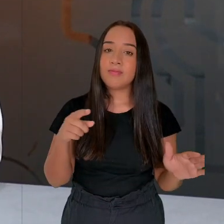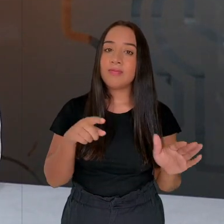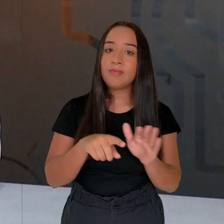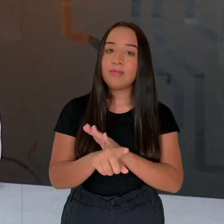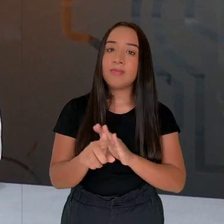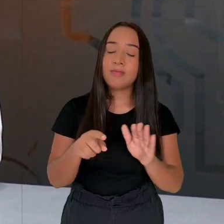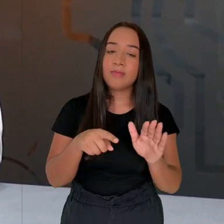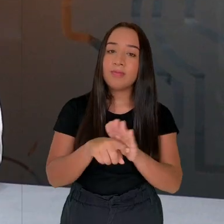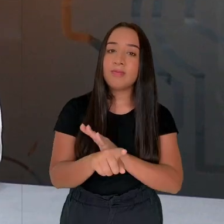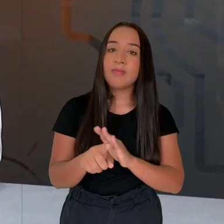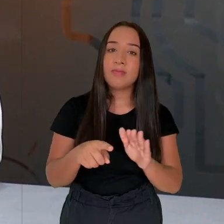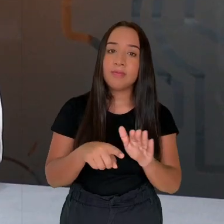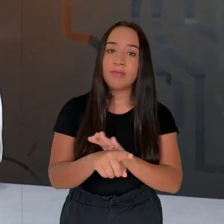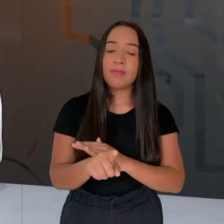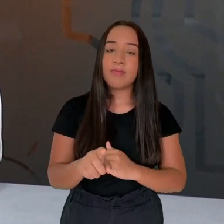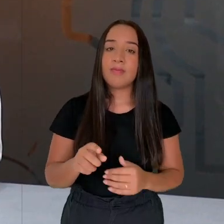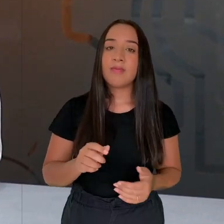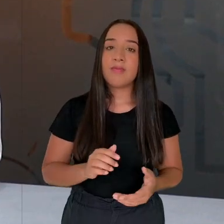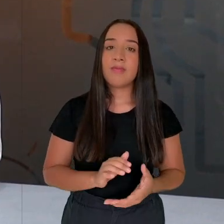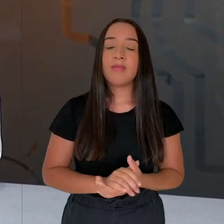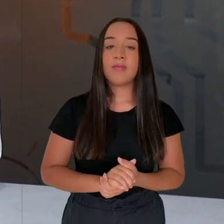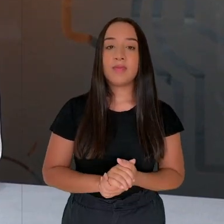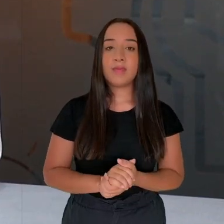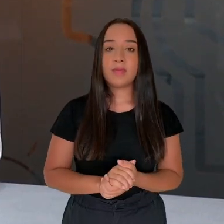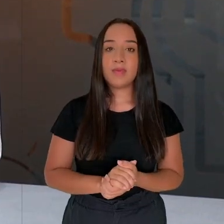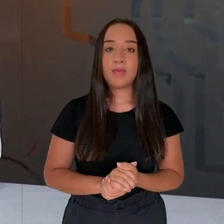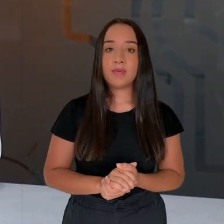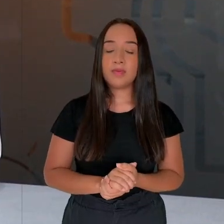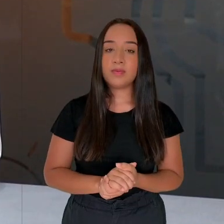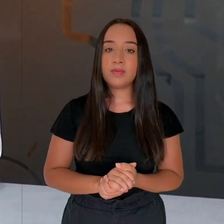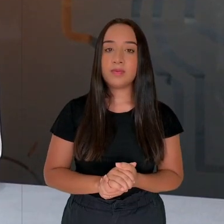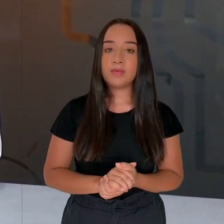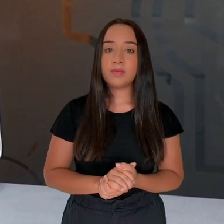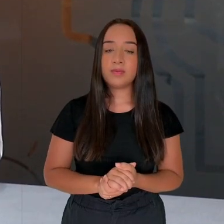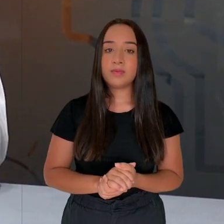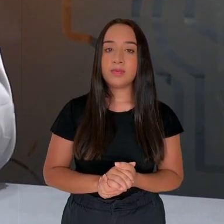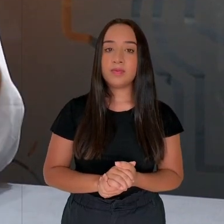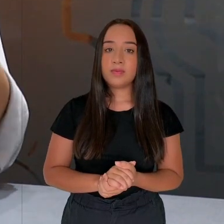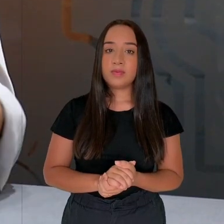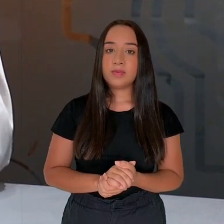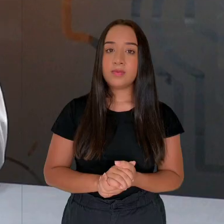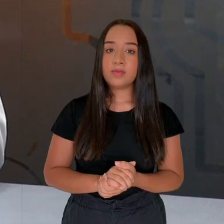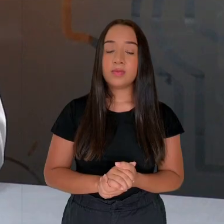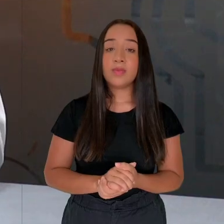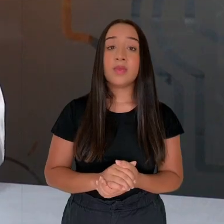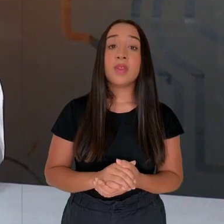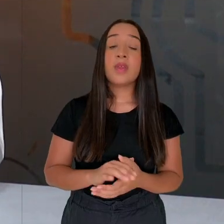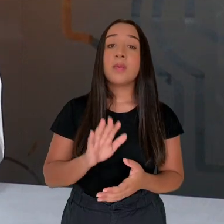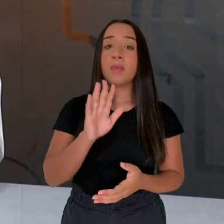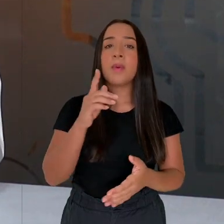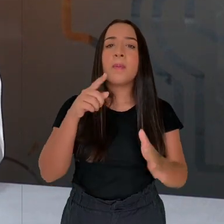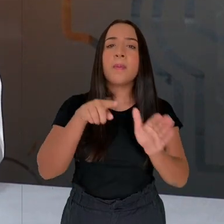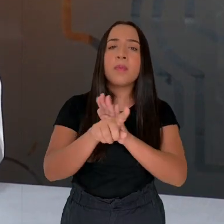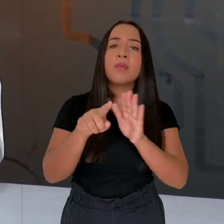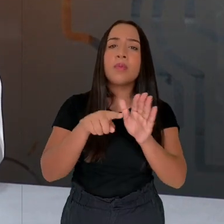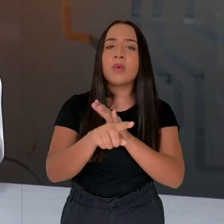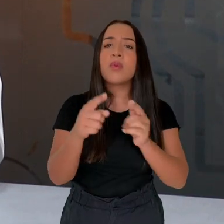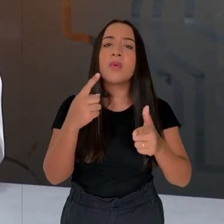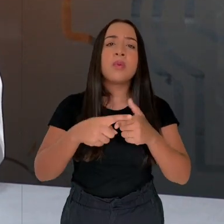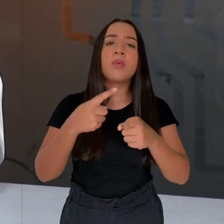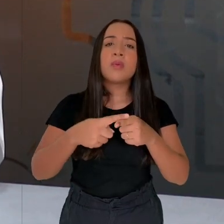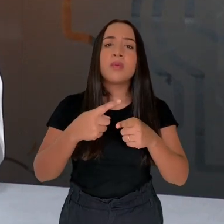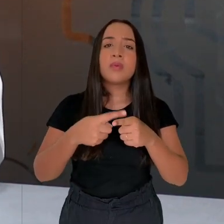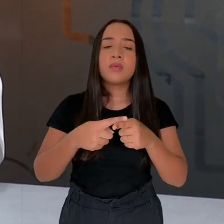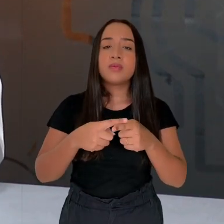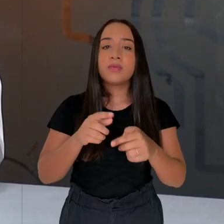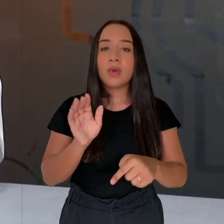nossa logística está sempre nas regiões, né, muitas vezes no Vale, Minas Gerais, região de